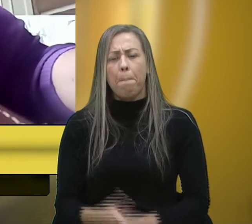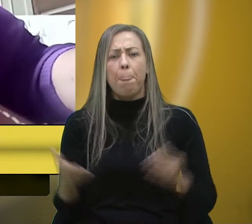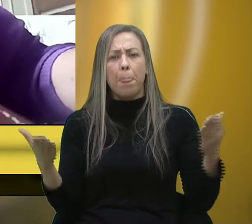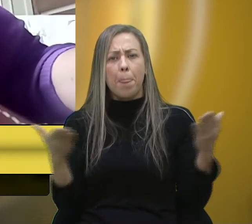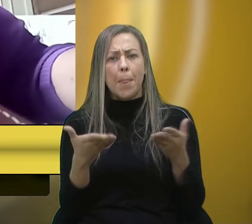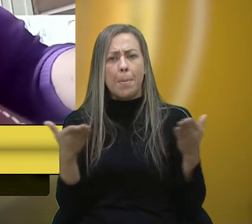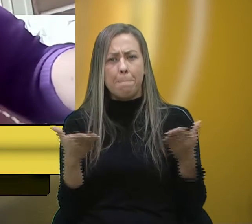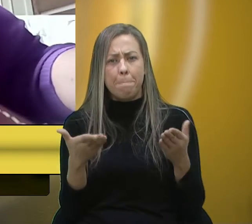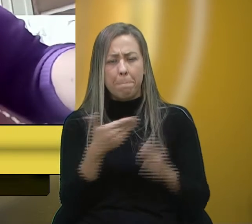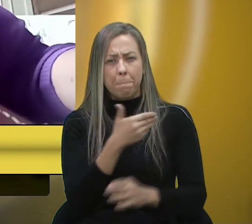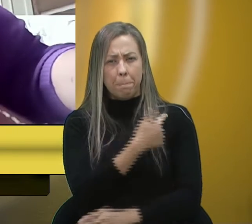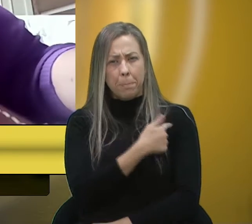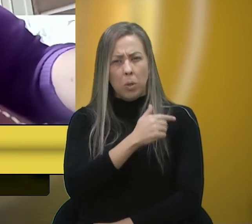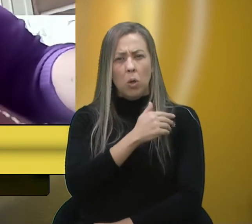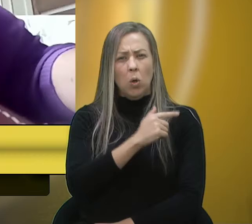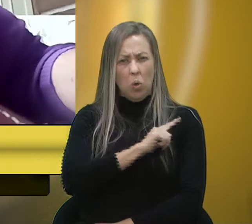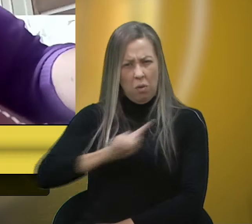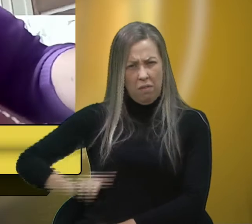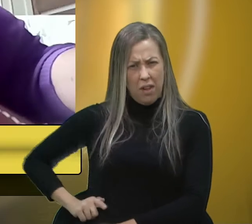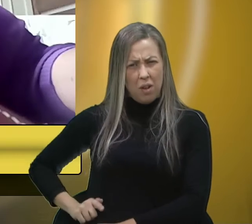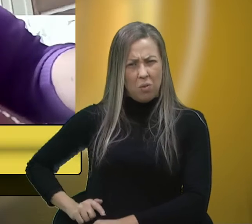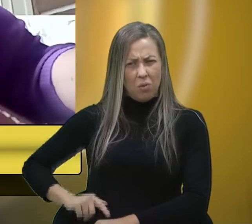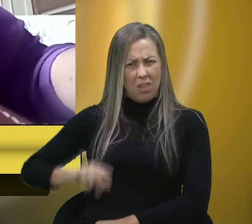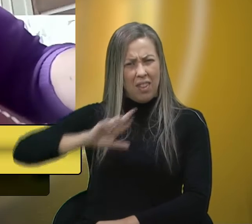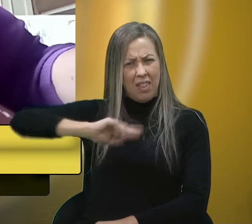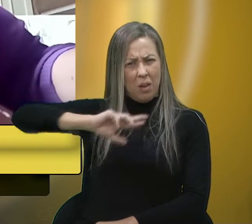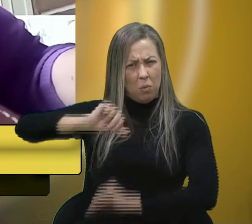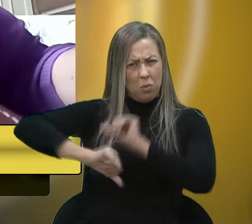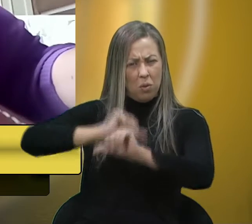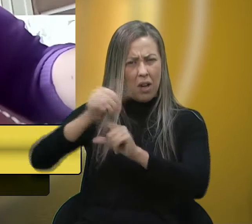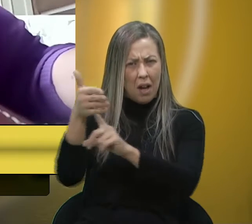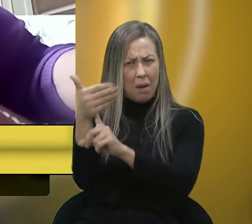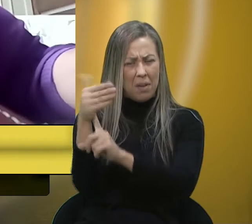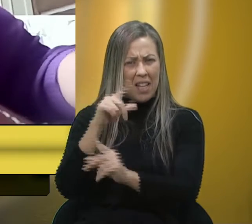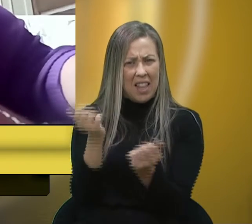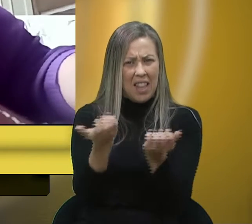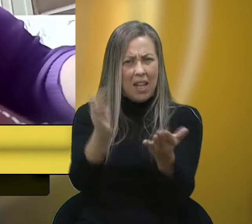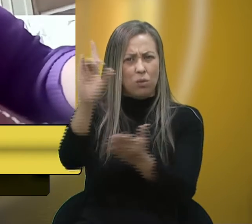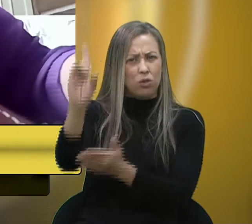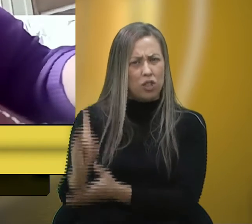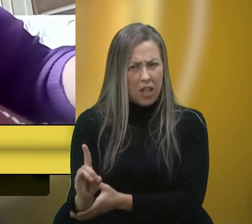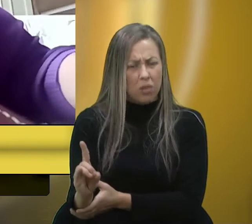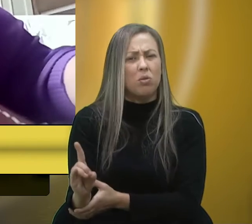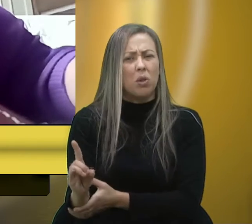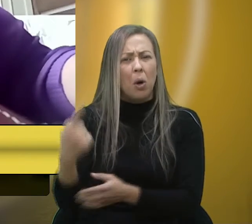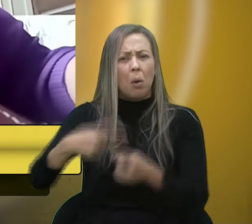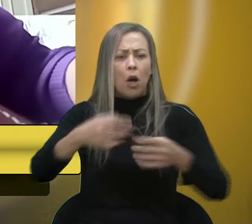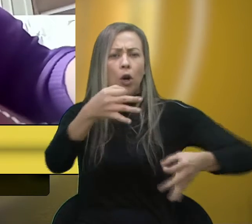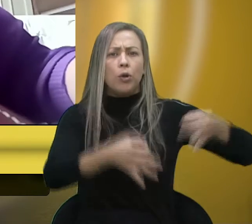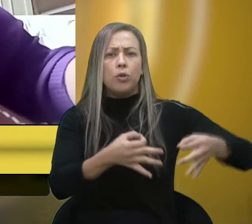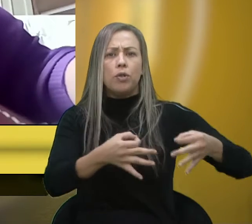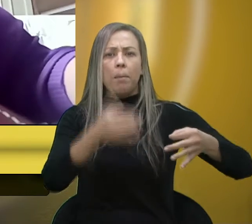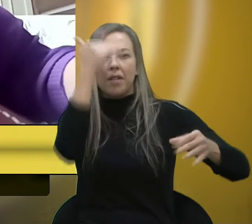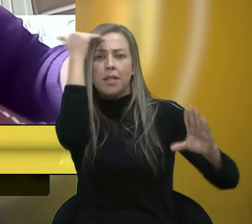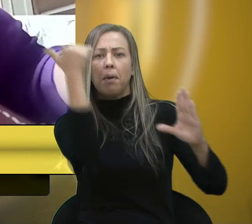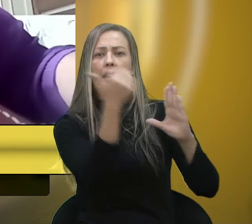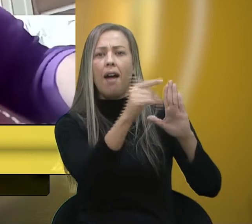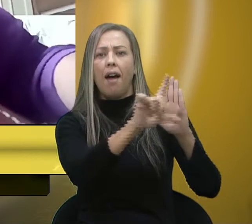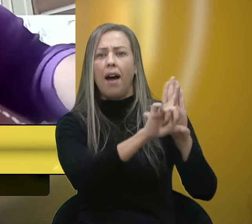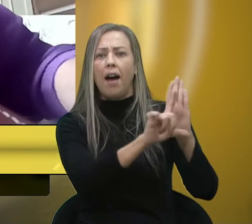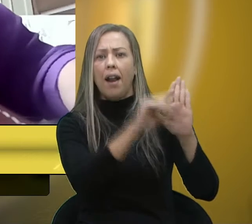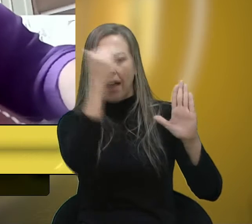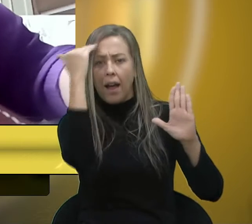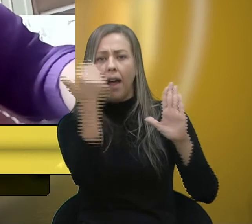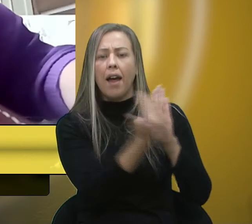Agora, o governo não trocar a bandeira e dar o direito, então, porque o judiciário está cumprindo uma lei e prejudicando